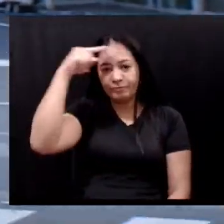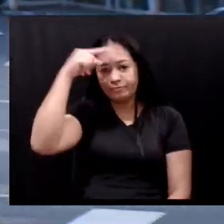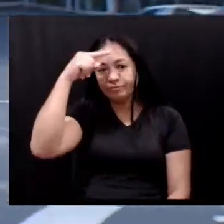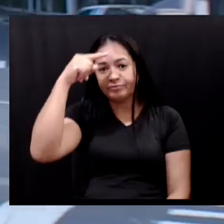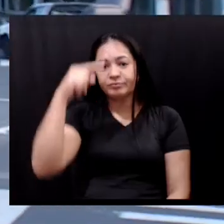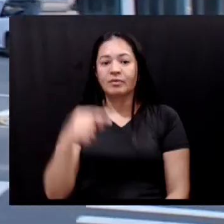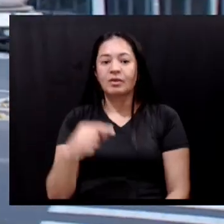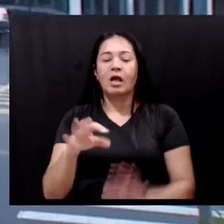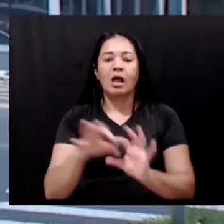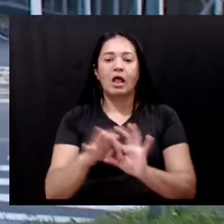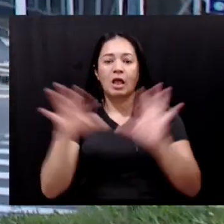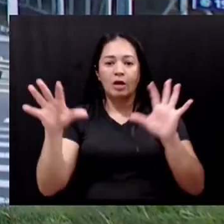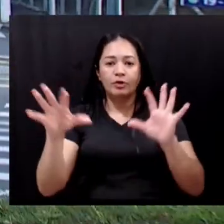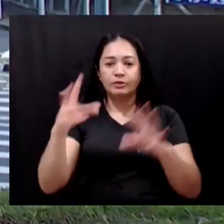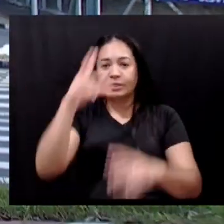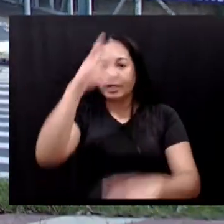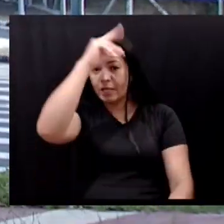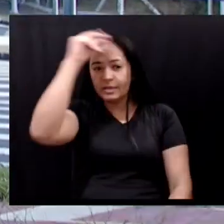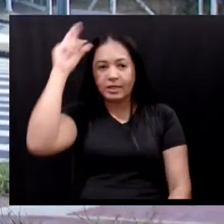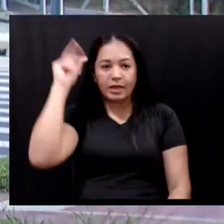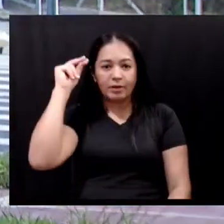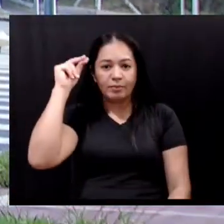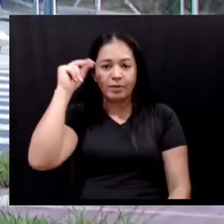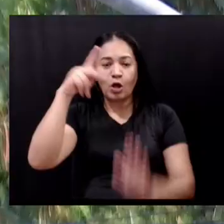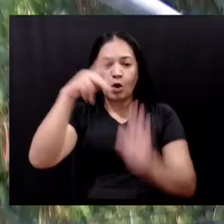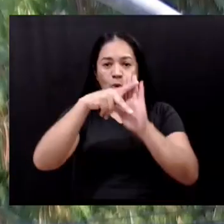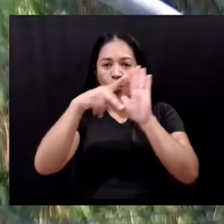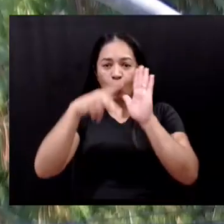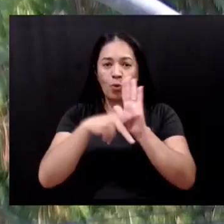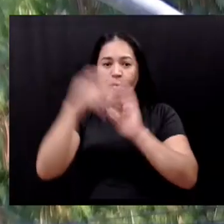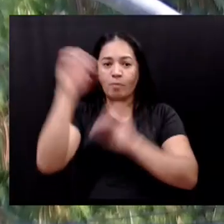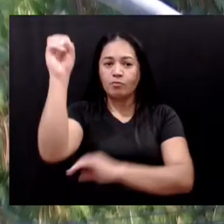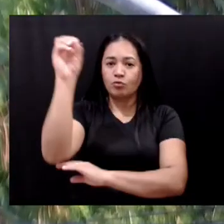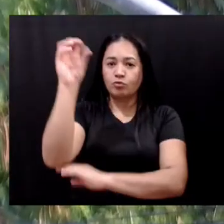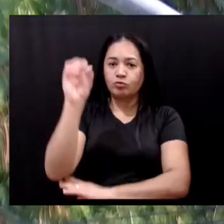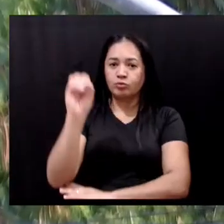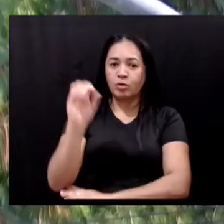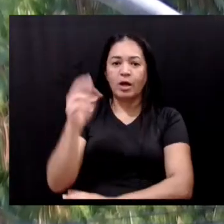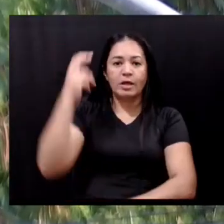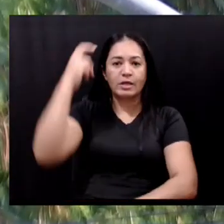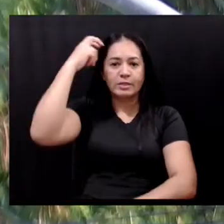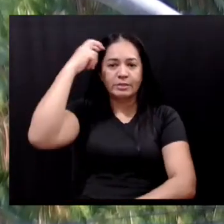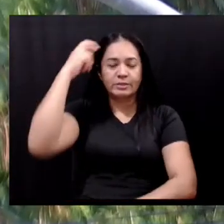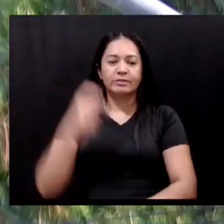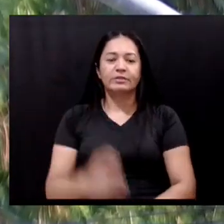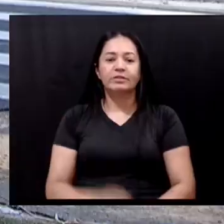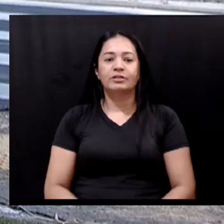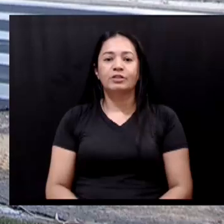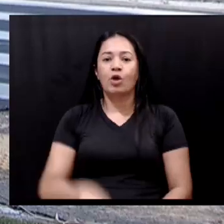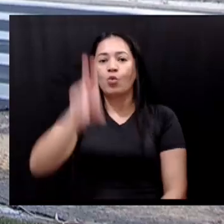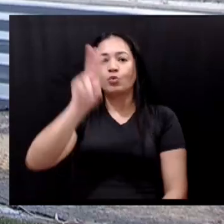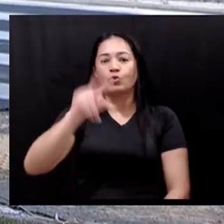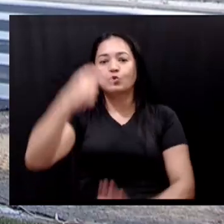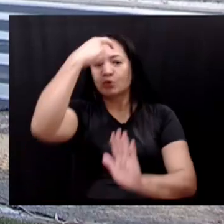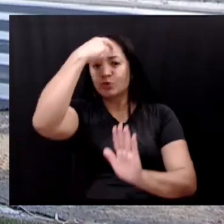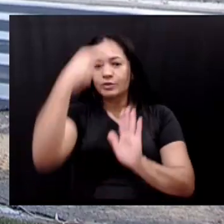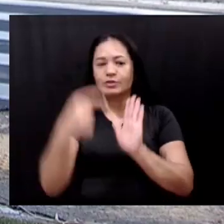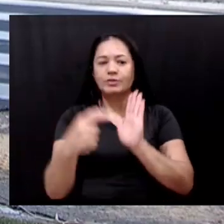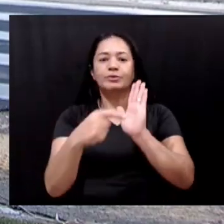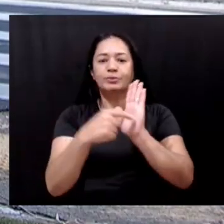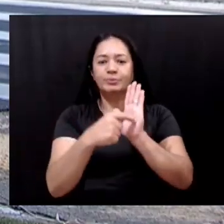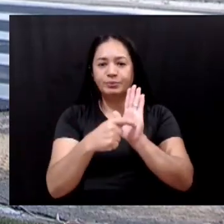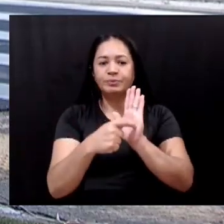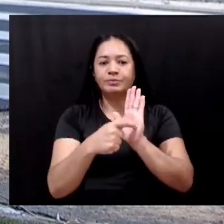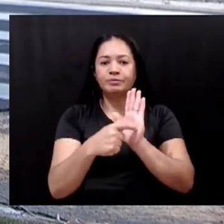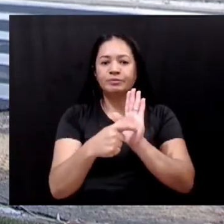Prefeitura a implantar o programa de semáforos inteligentes com uso de inteligência artificial, lógica fuse